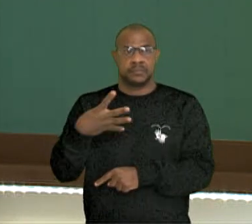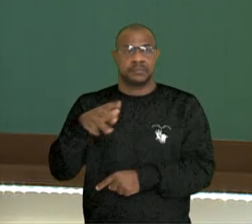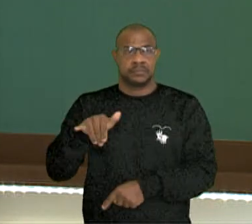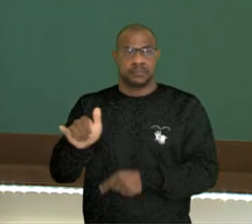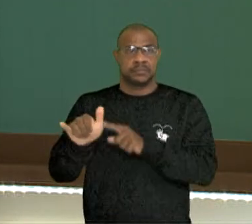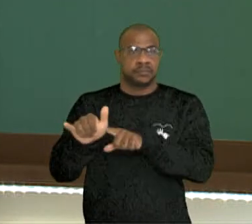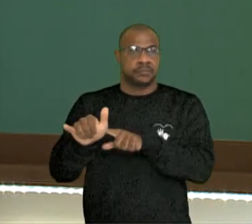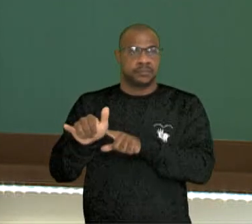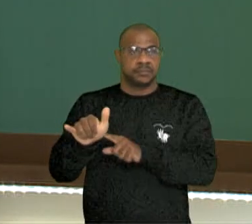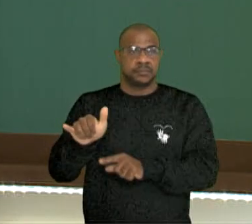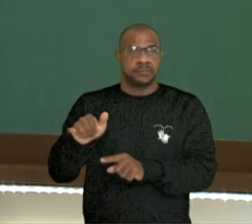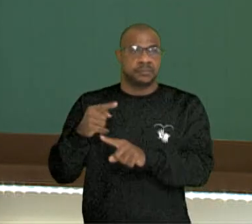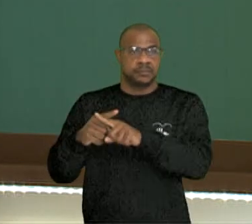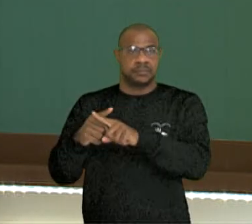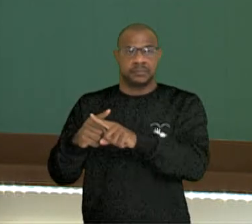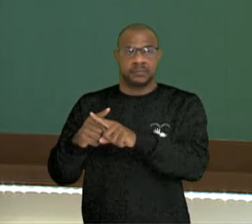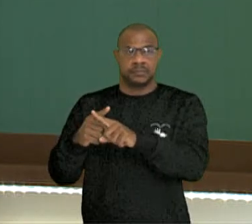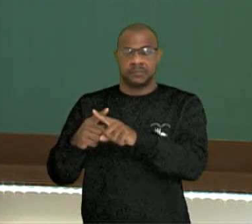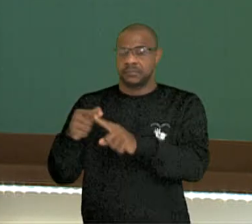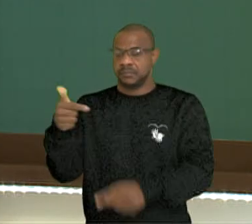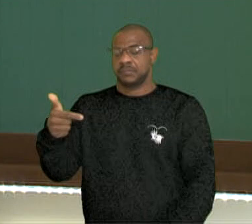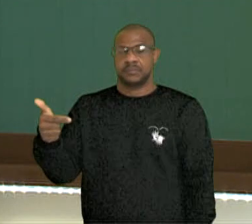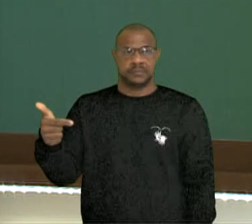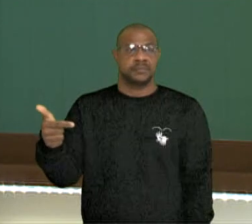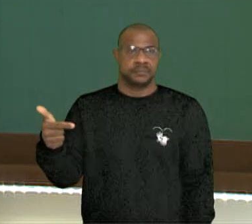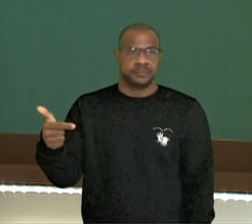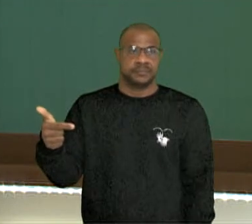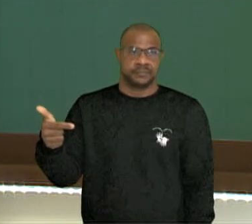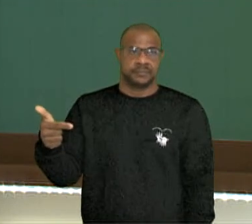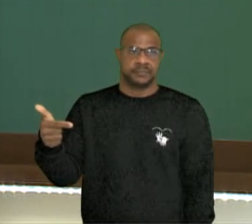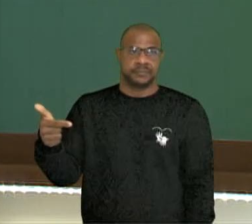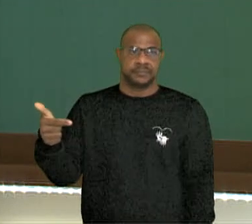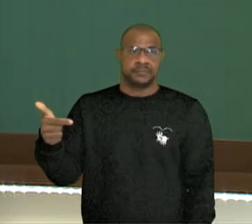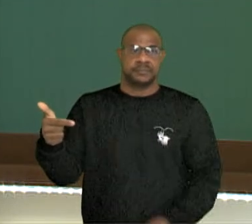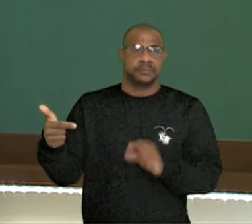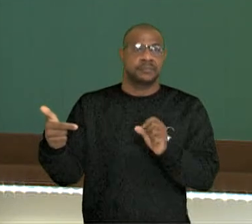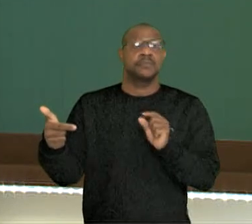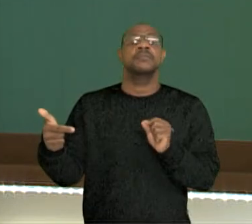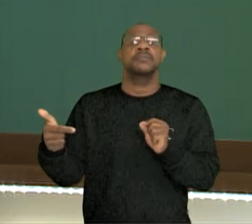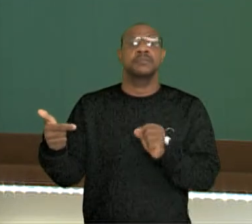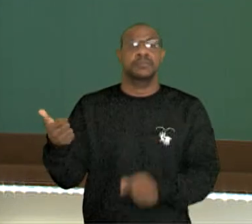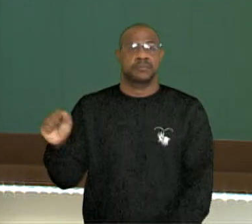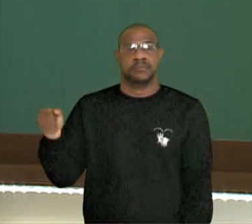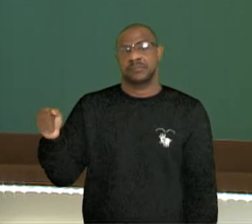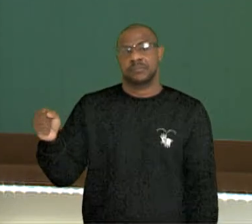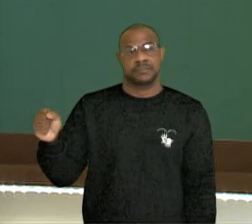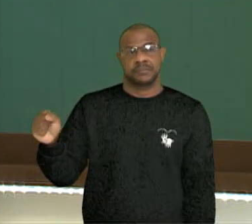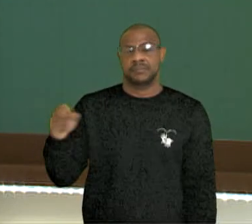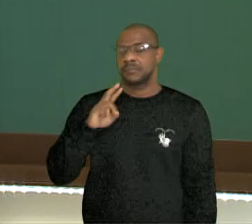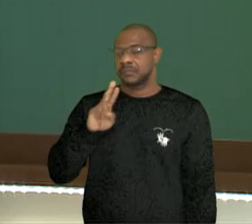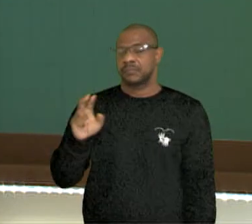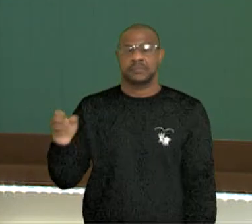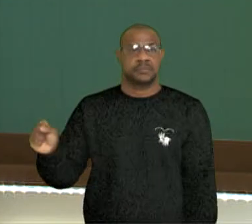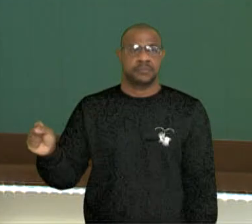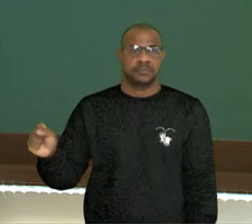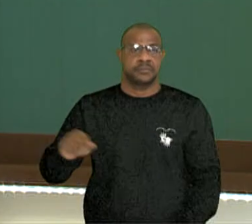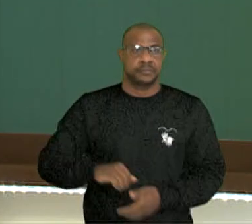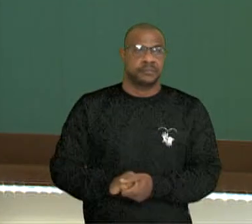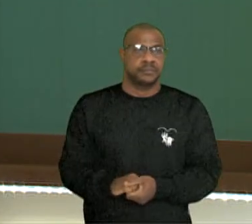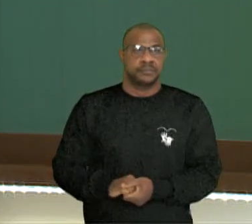4x vezes 2. Então, multiplica número com número. 4 vezes 2, 8. E as letrinhas só